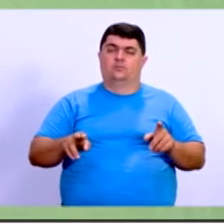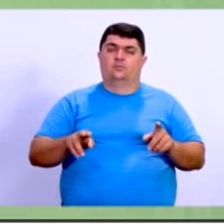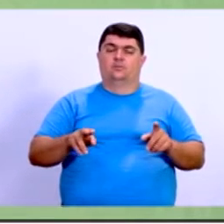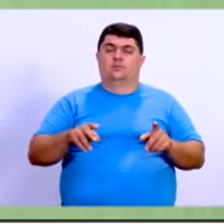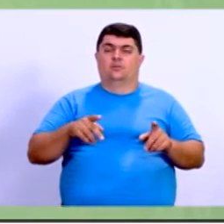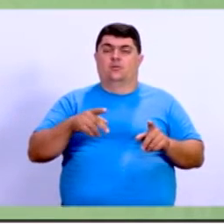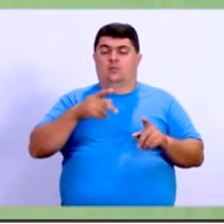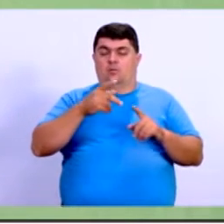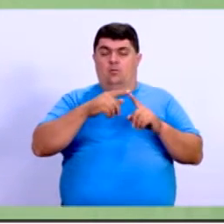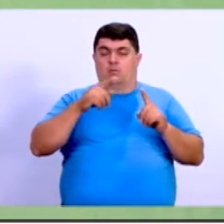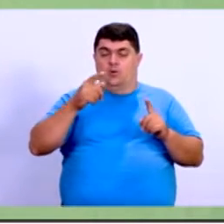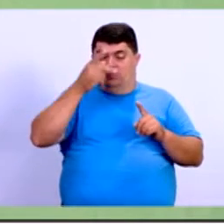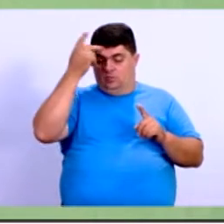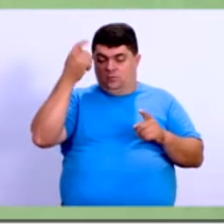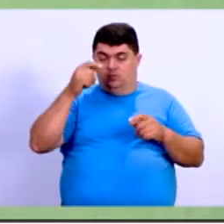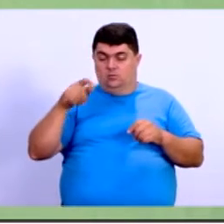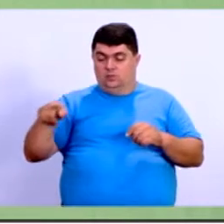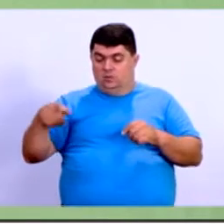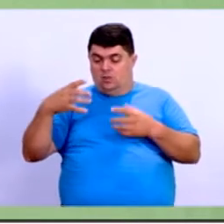mensagem